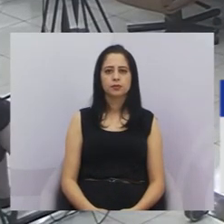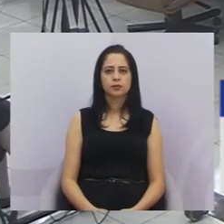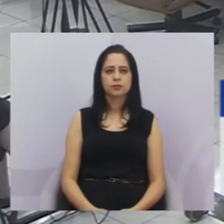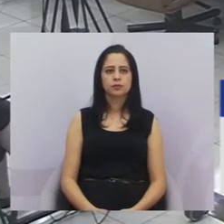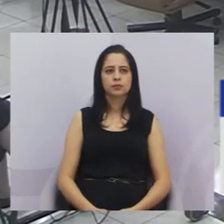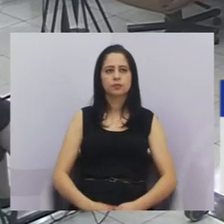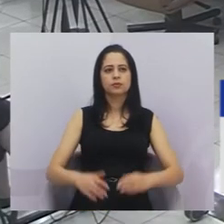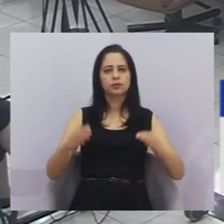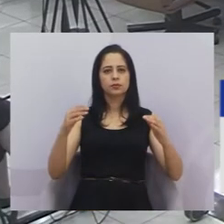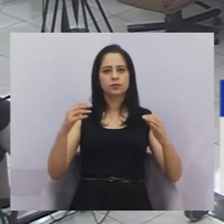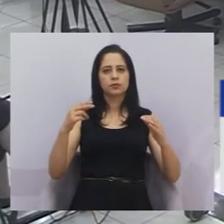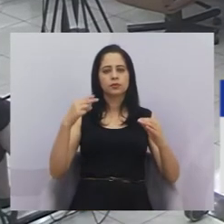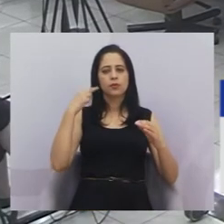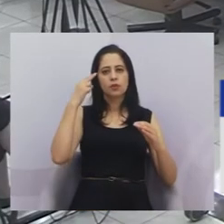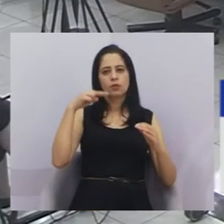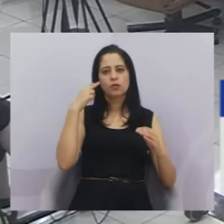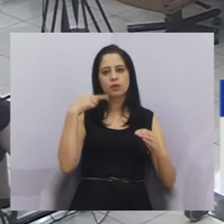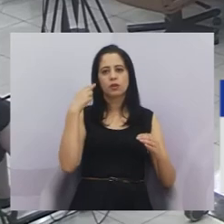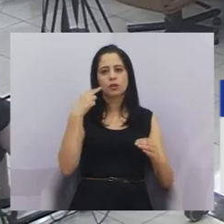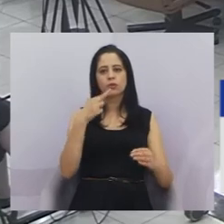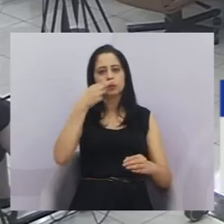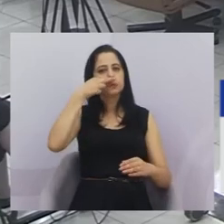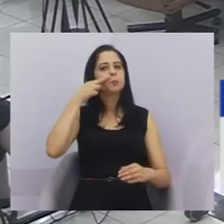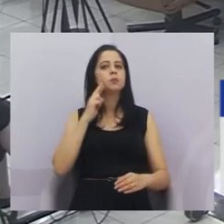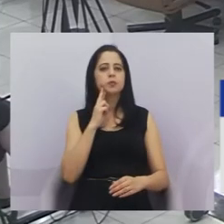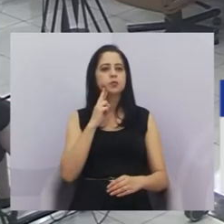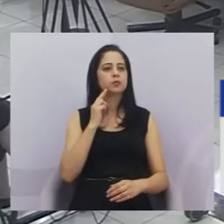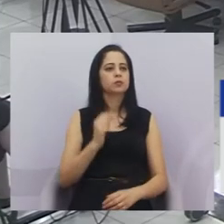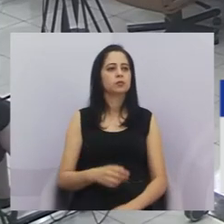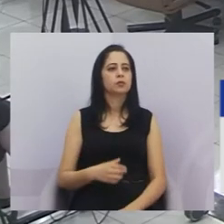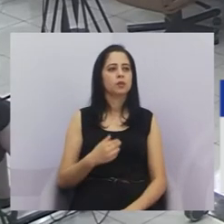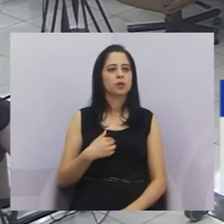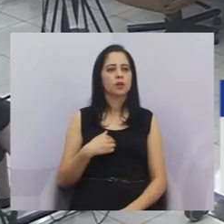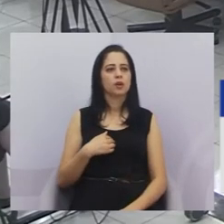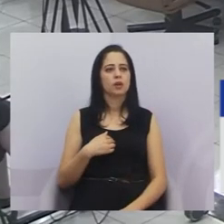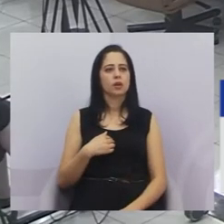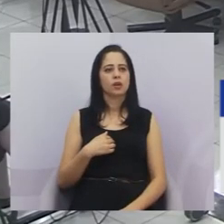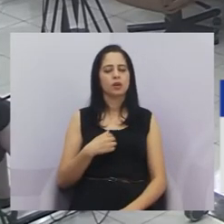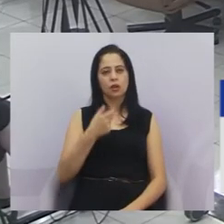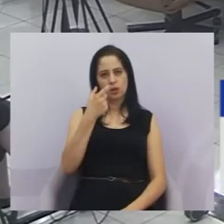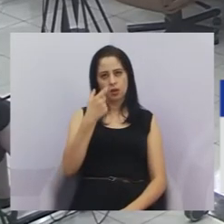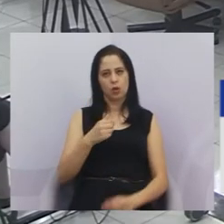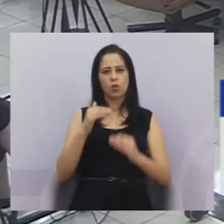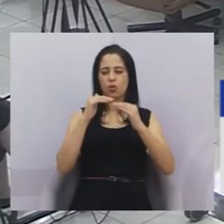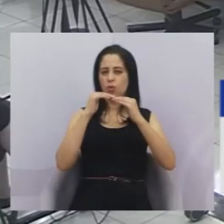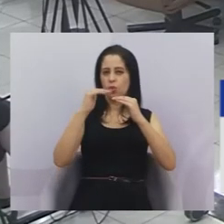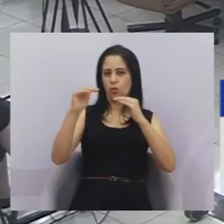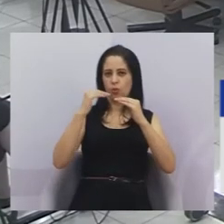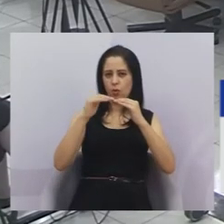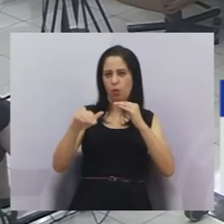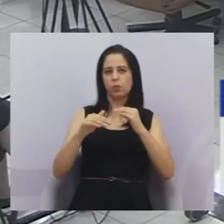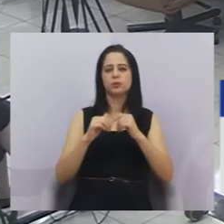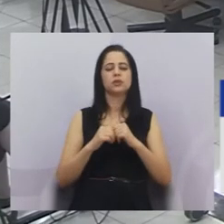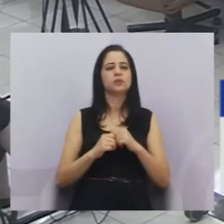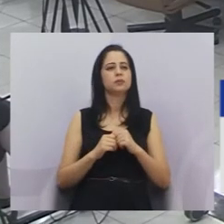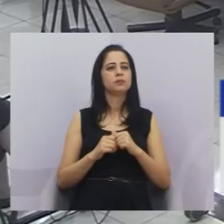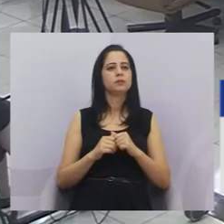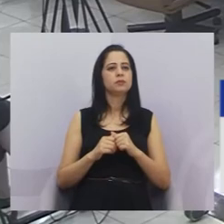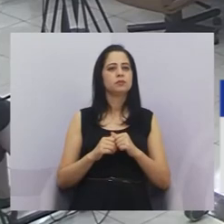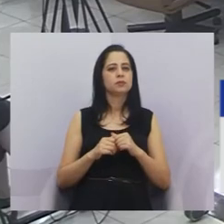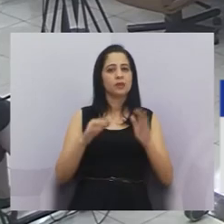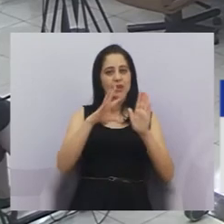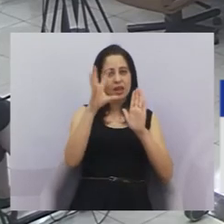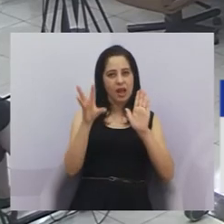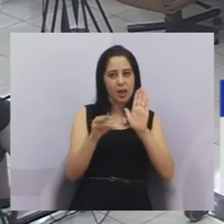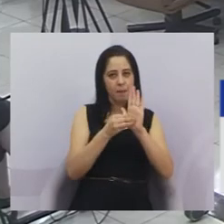Como vota o vereador Rogério Timóteo? Senhor presidente, quero deixar meu voto contrário e dizer o seguinte, a emenda